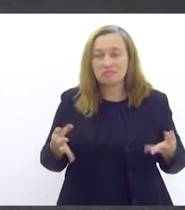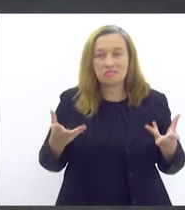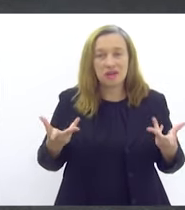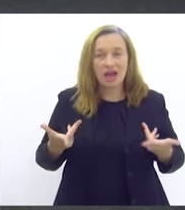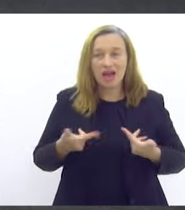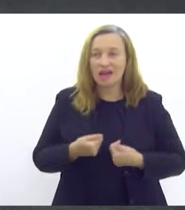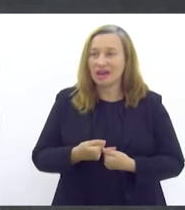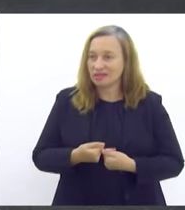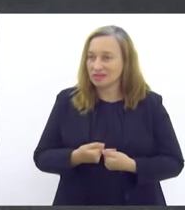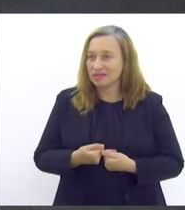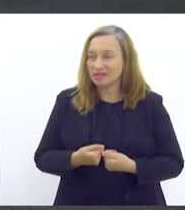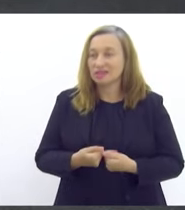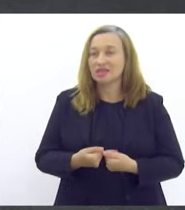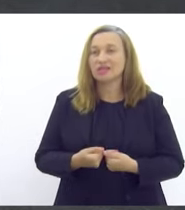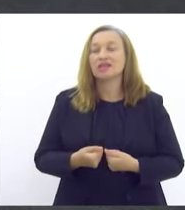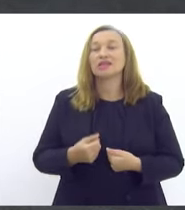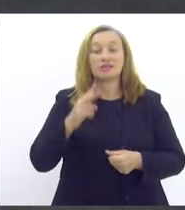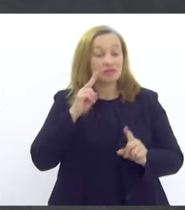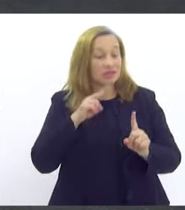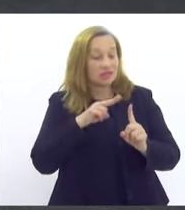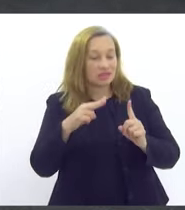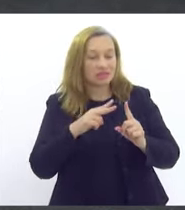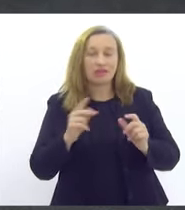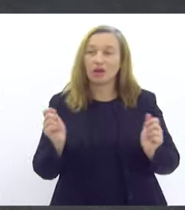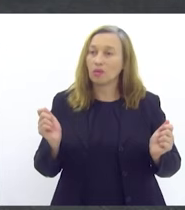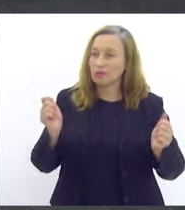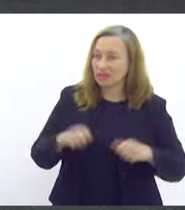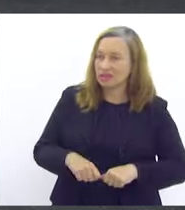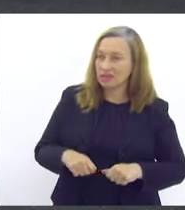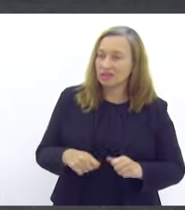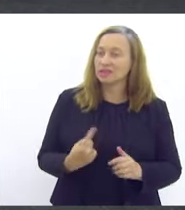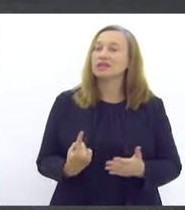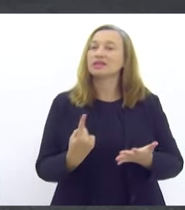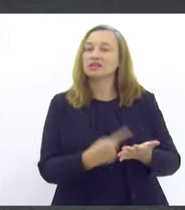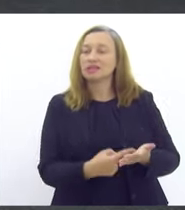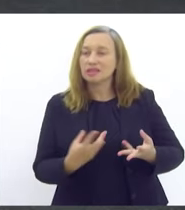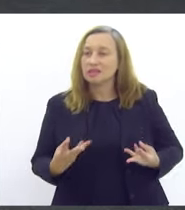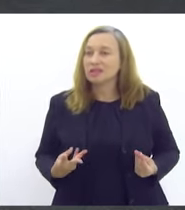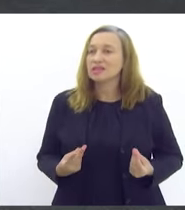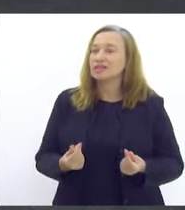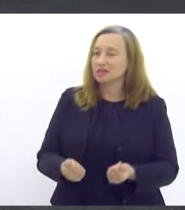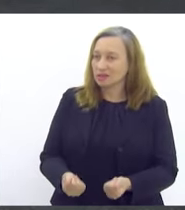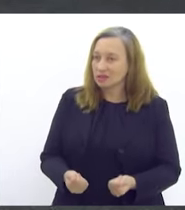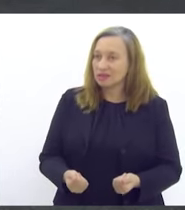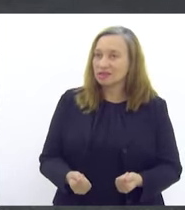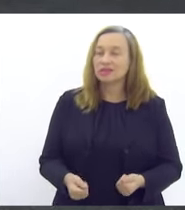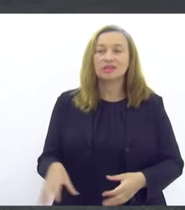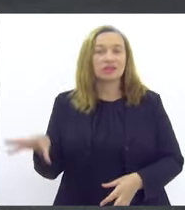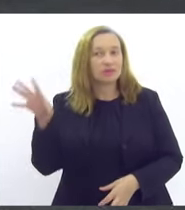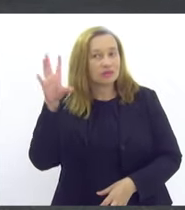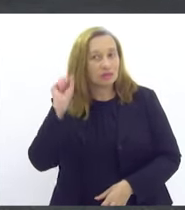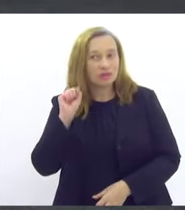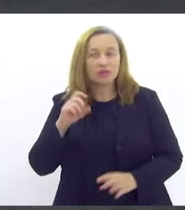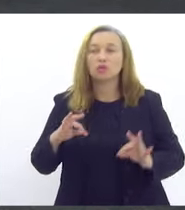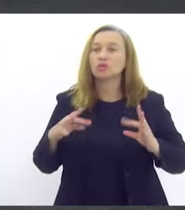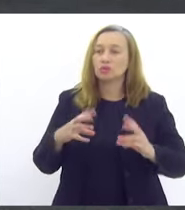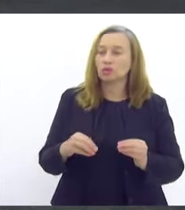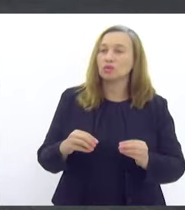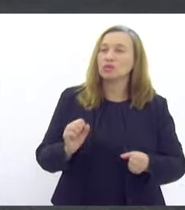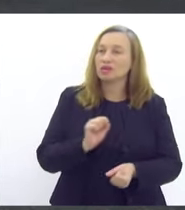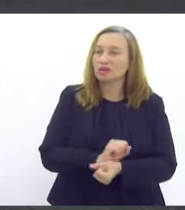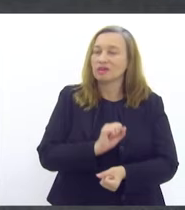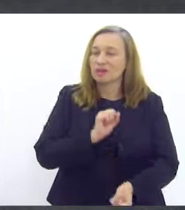incrível do ponto de vista da competência, do comprometimento, da sensibilidade, da escuta, tudo que a gente